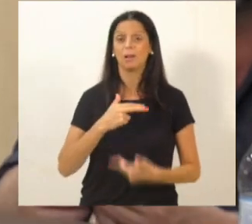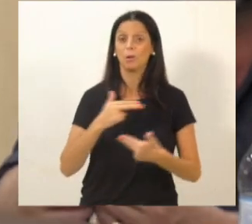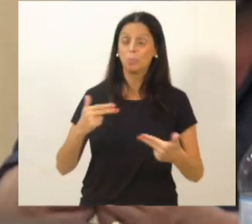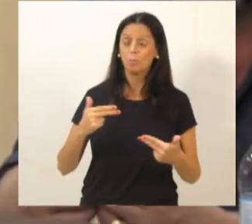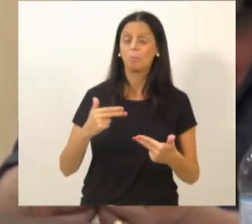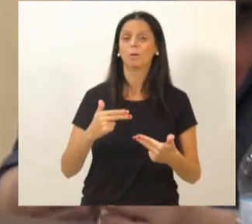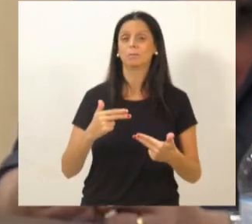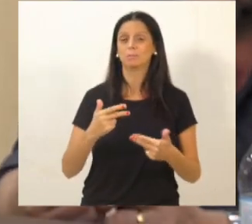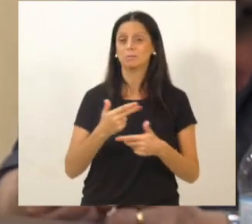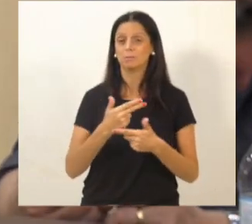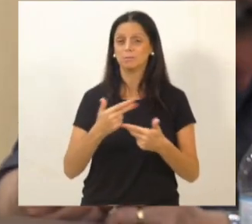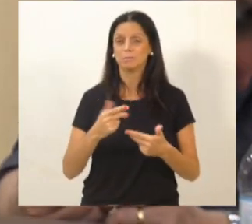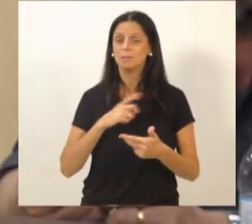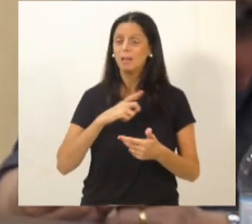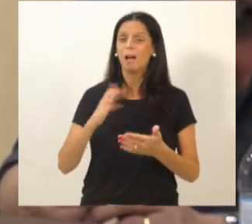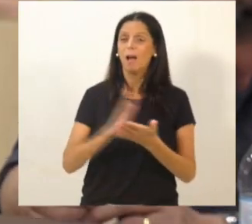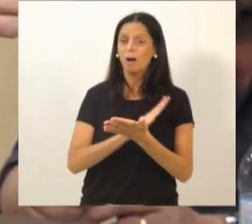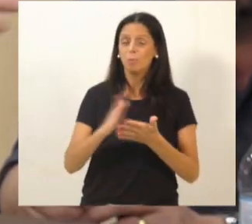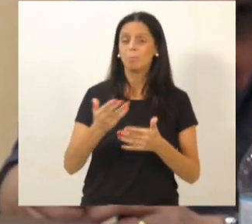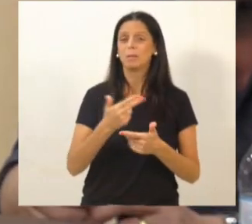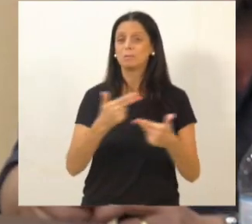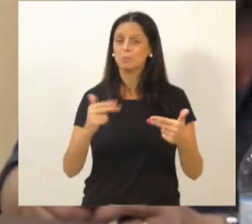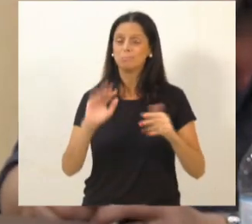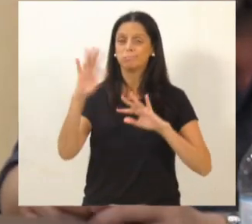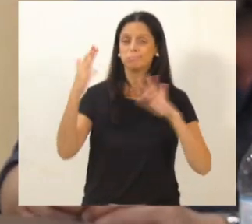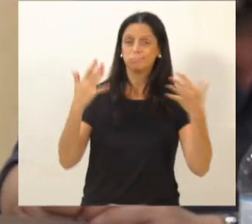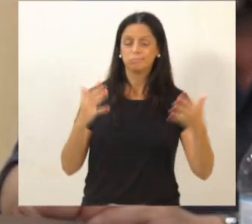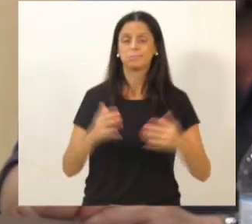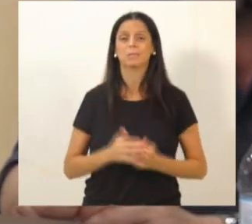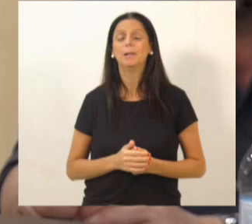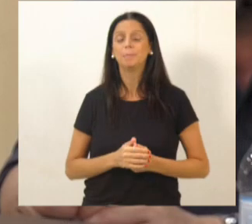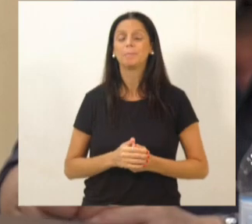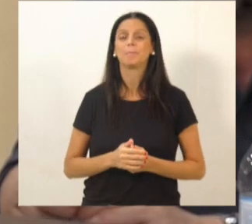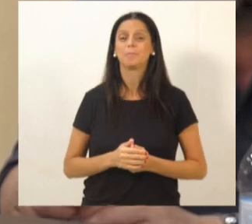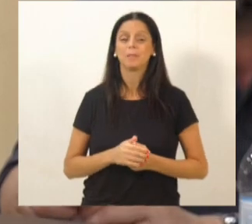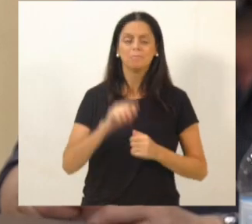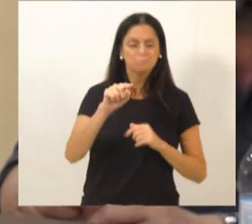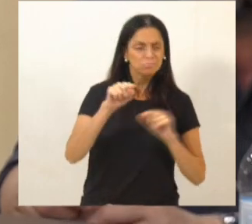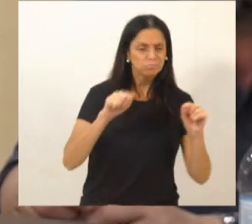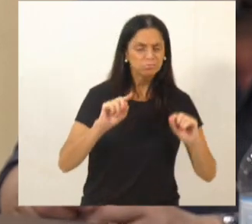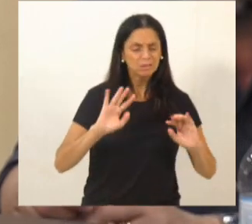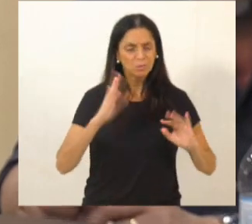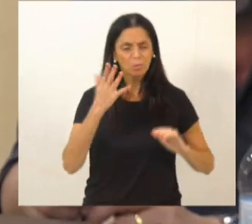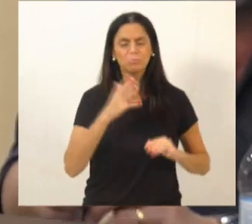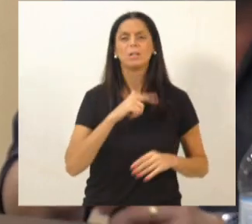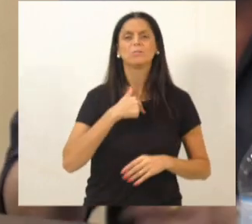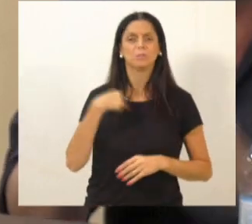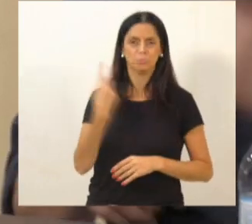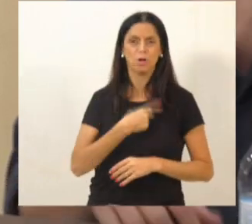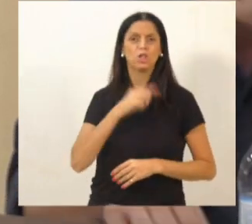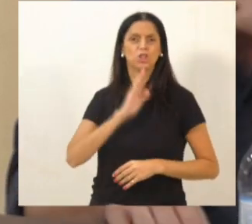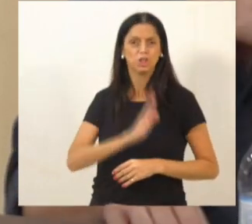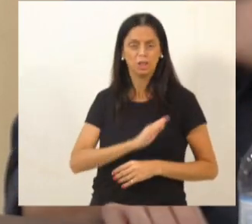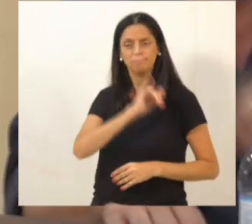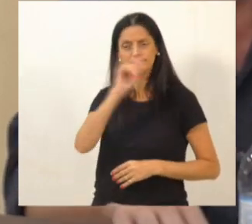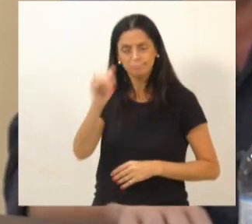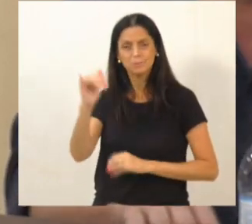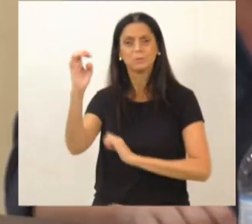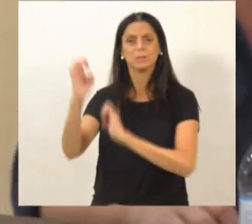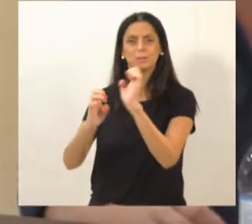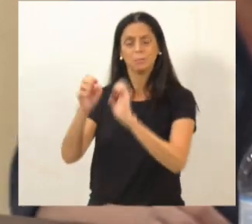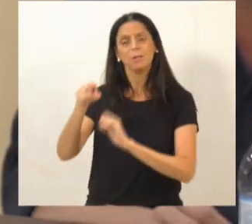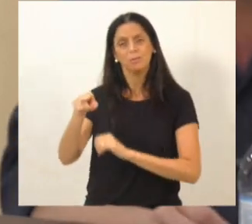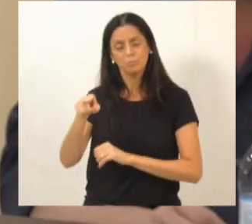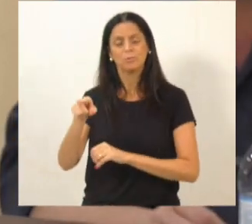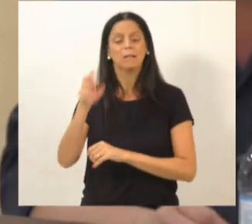só eu, outros vereadores, têm, quando possível, encaminhar diretamente a vocês, que vocês têm buscado dar o devido encaminhamento.